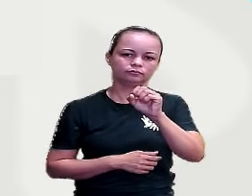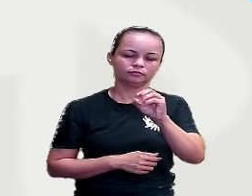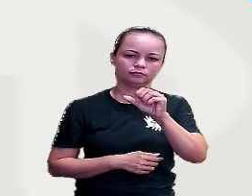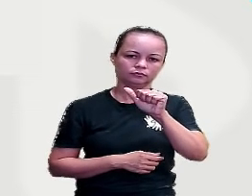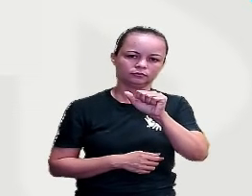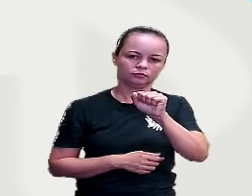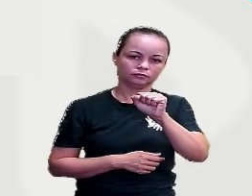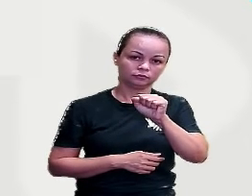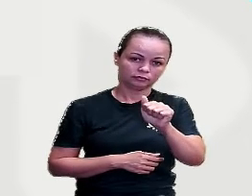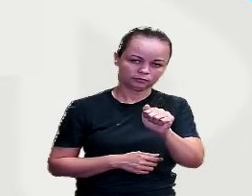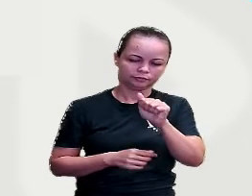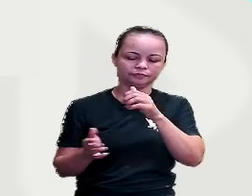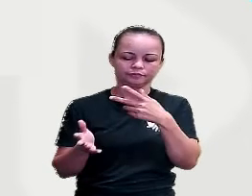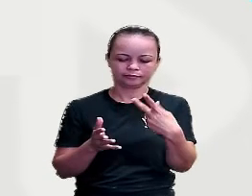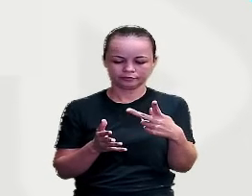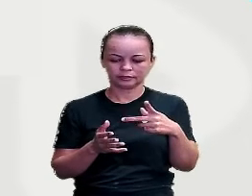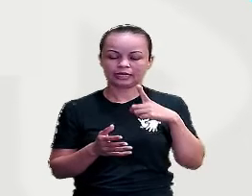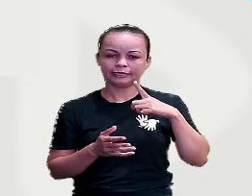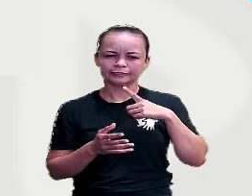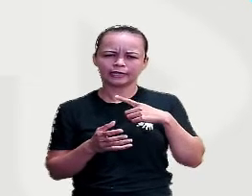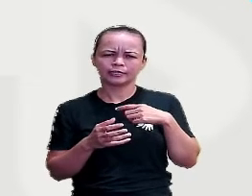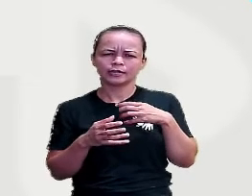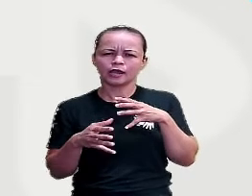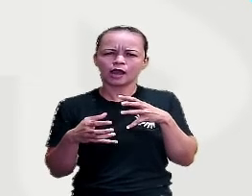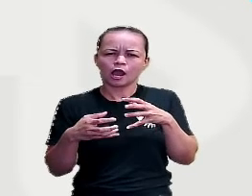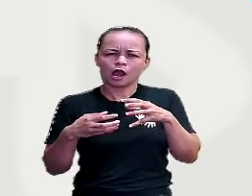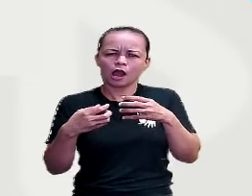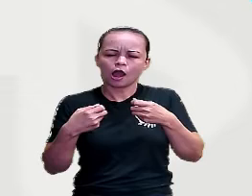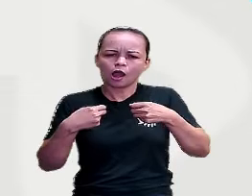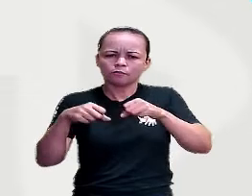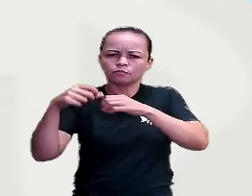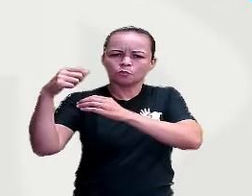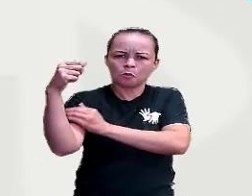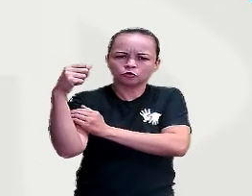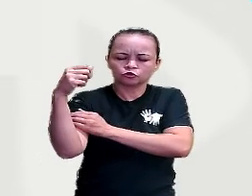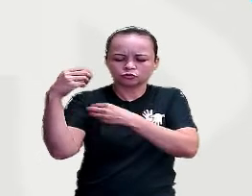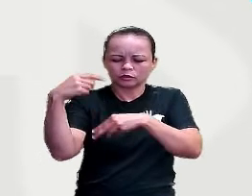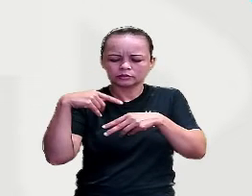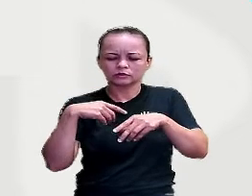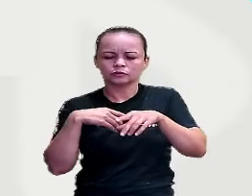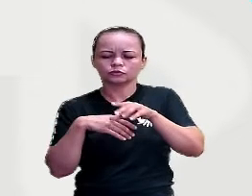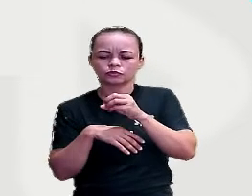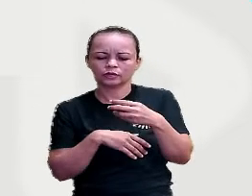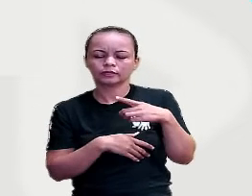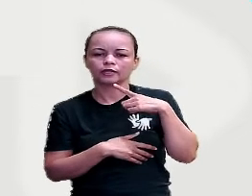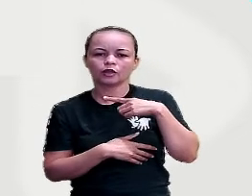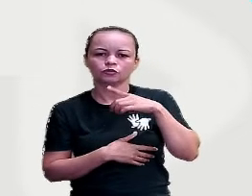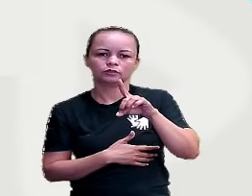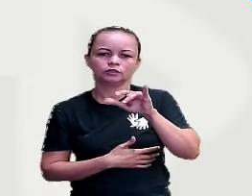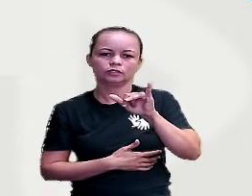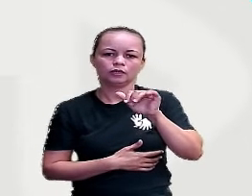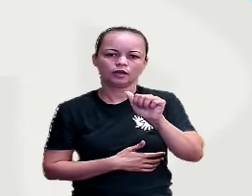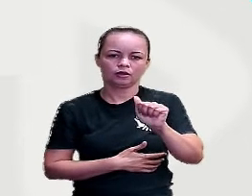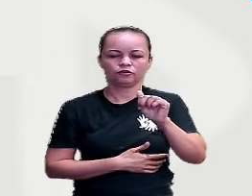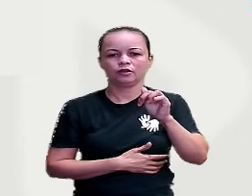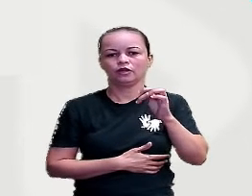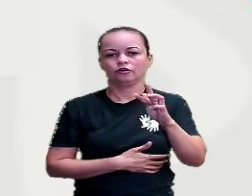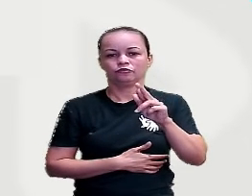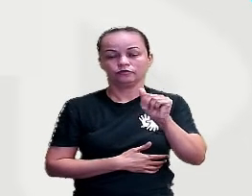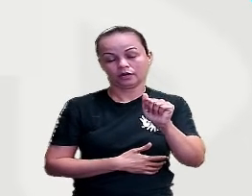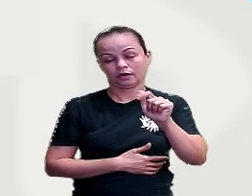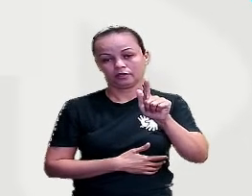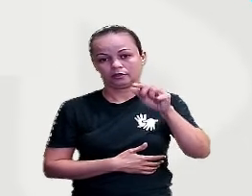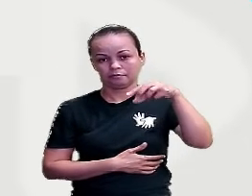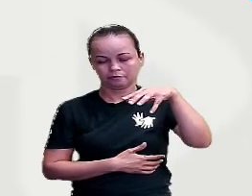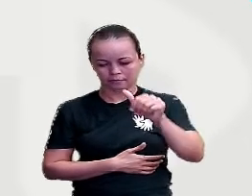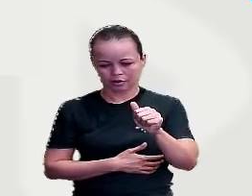pulmões, tem aquela musculatura que eu falei para vocês anteriormente, que é o nosso diafragma, tá certo? Portanto, essa é